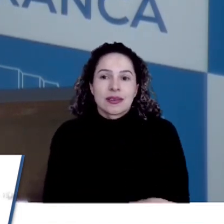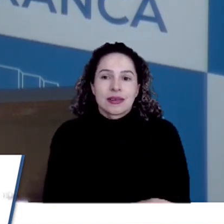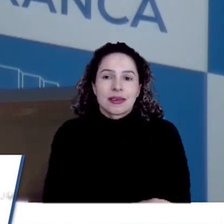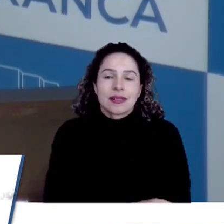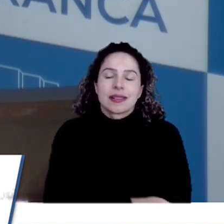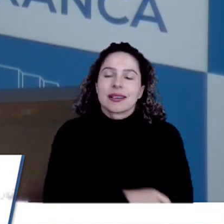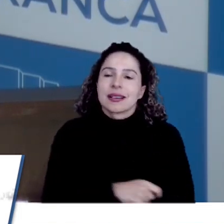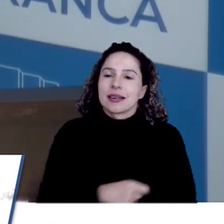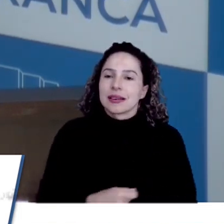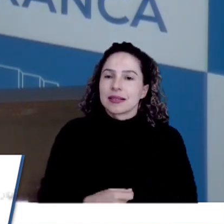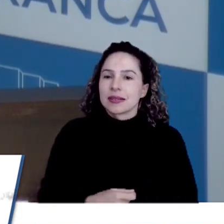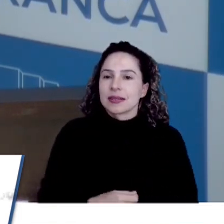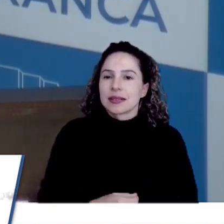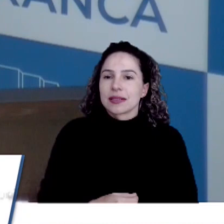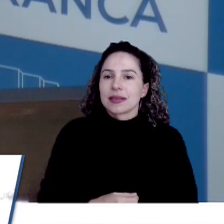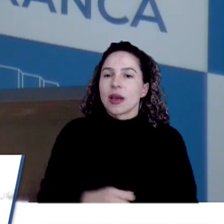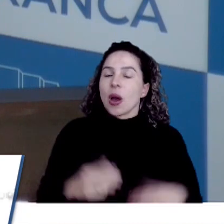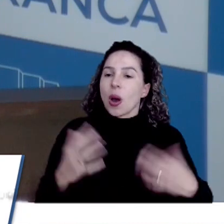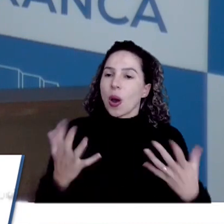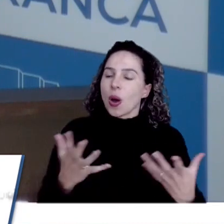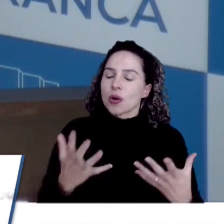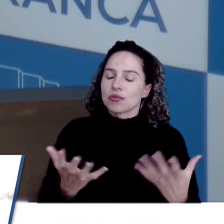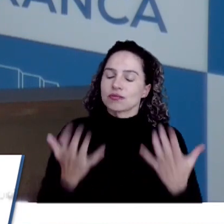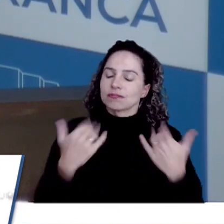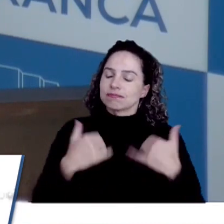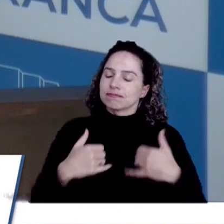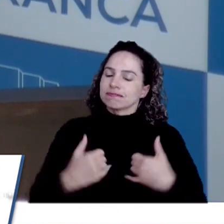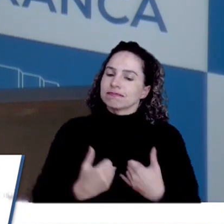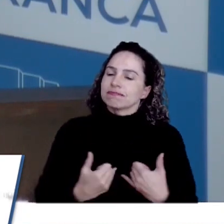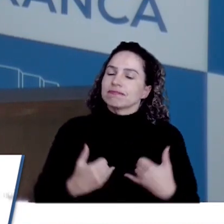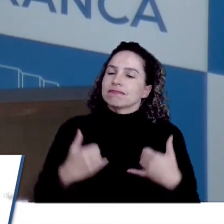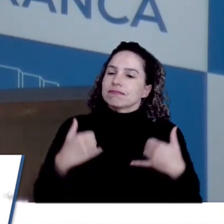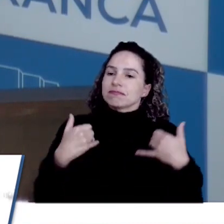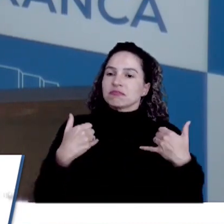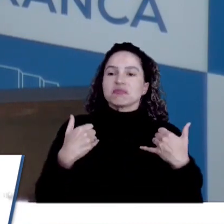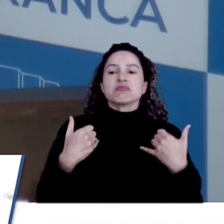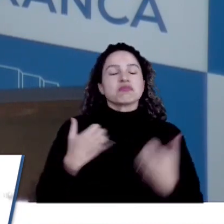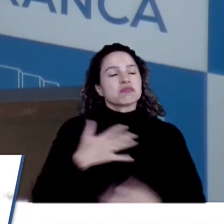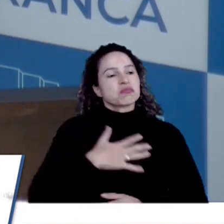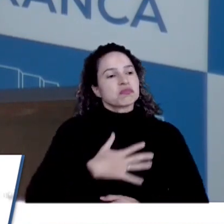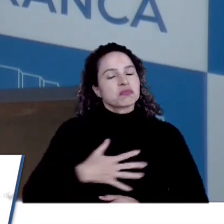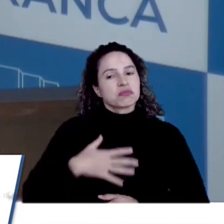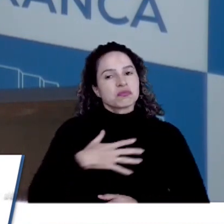Hoje estão orgulhosos e sentindo